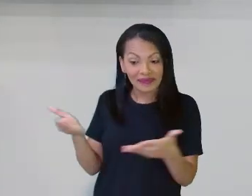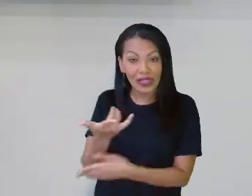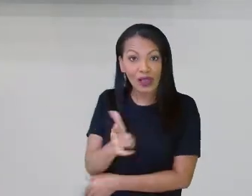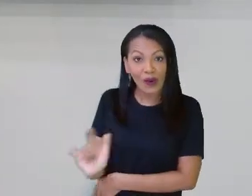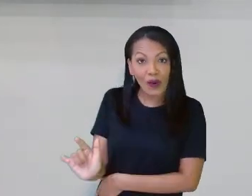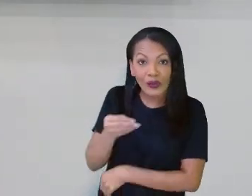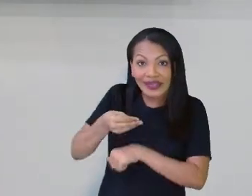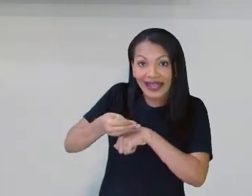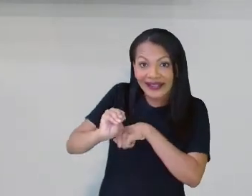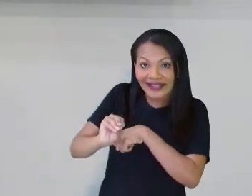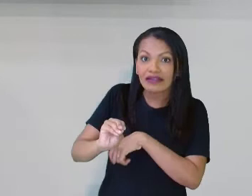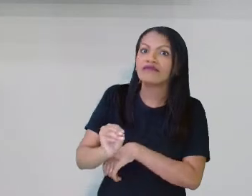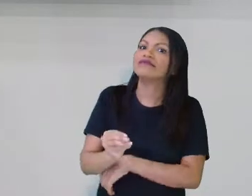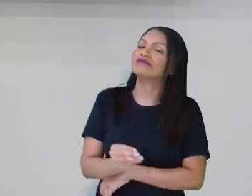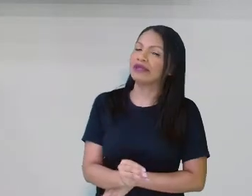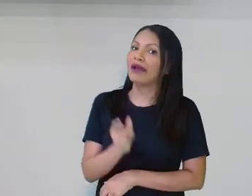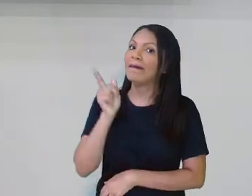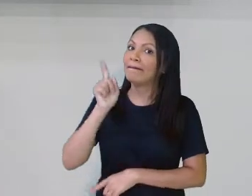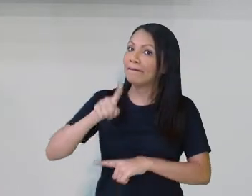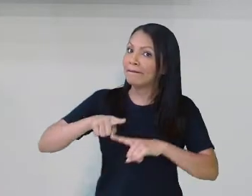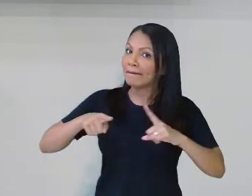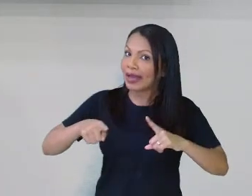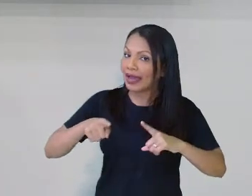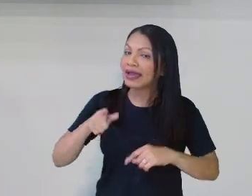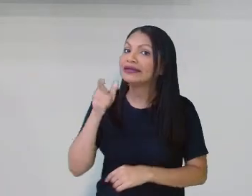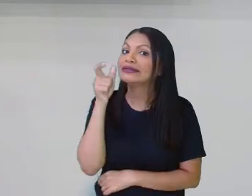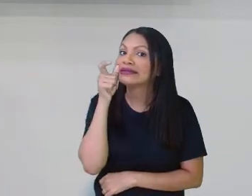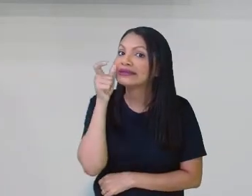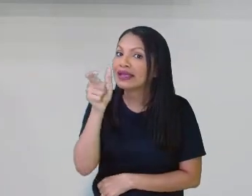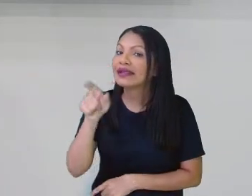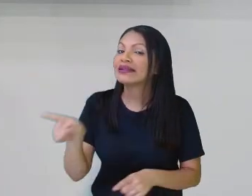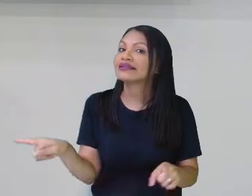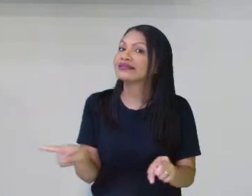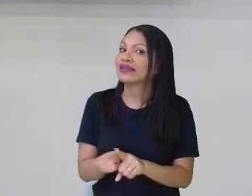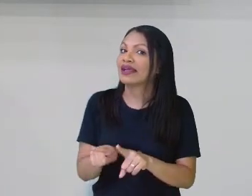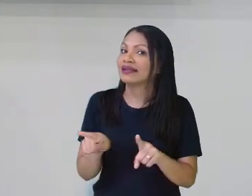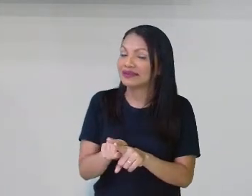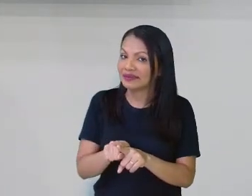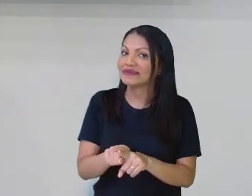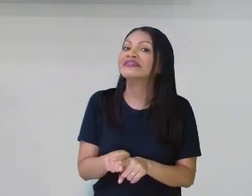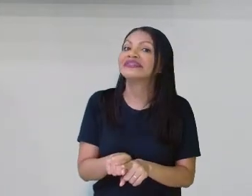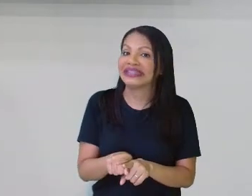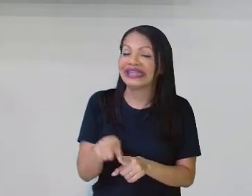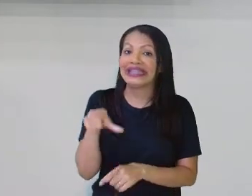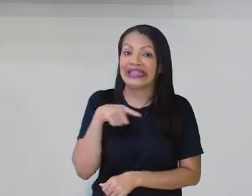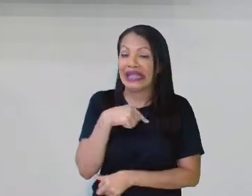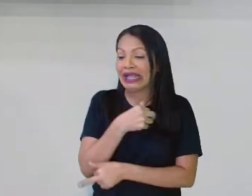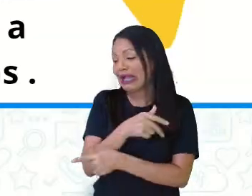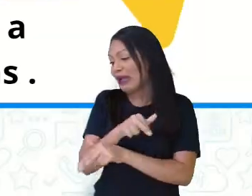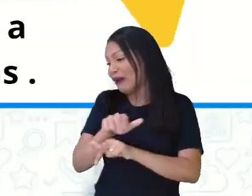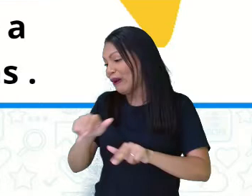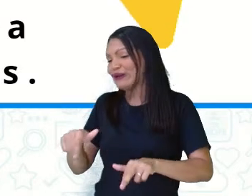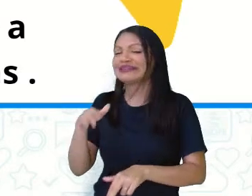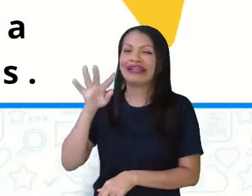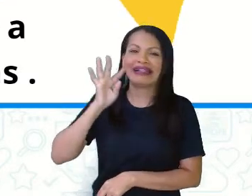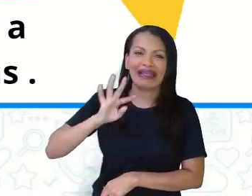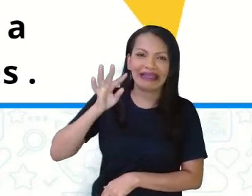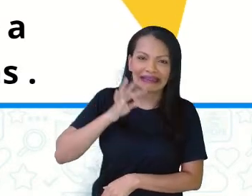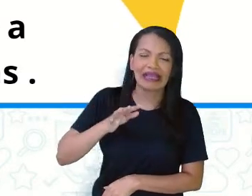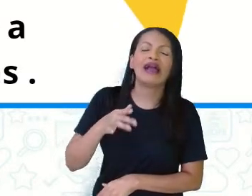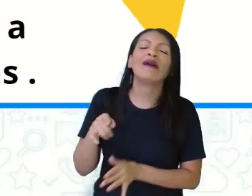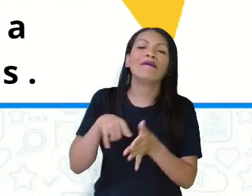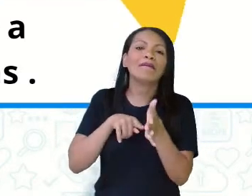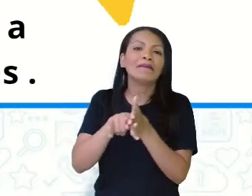outra dica, mas muito interessante também. É uma revista que tem muita coisa científica voltada para